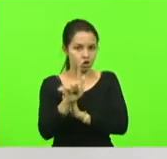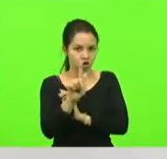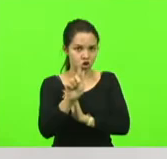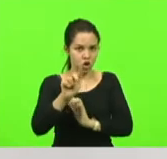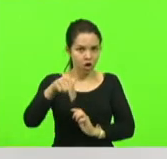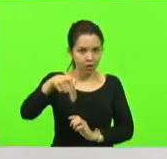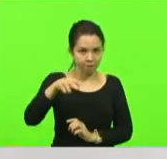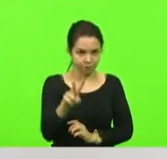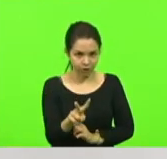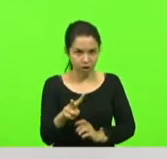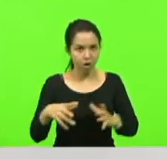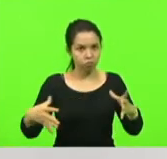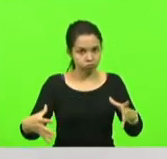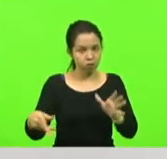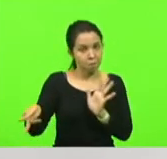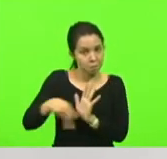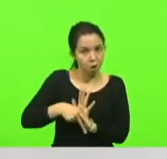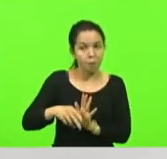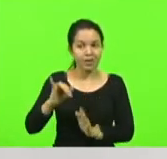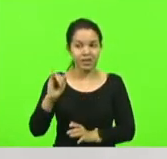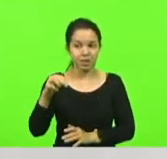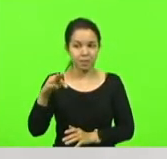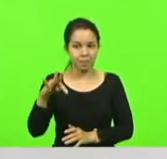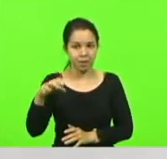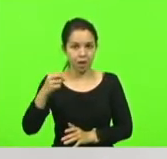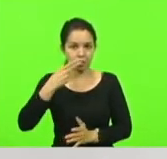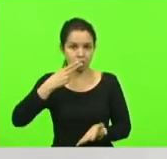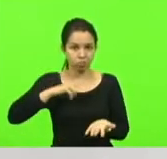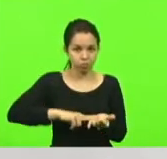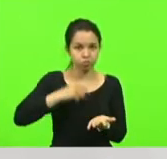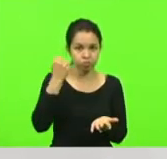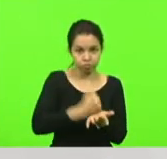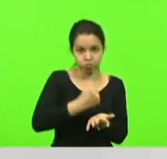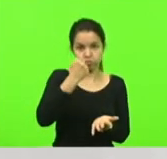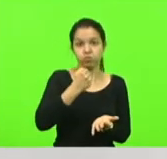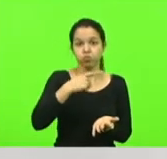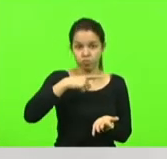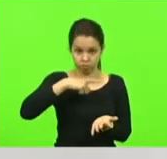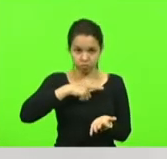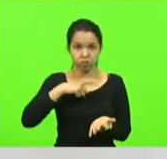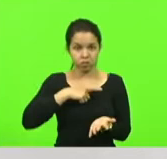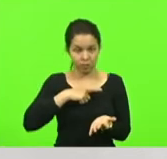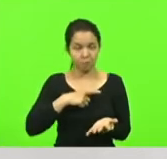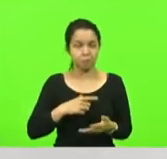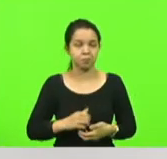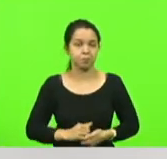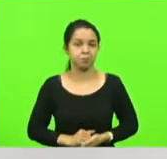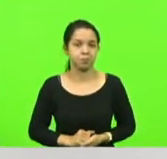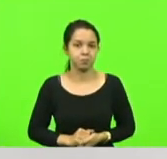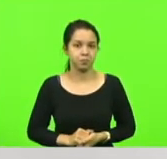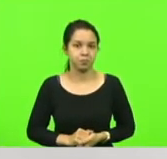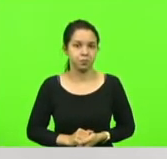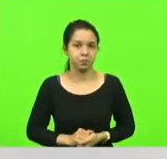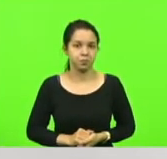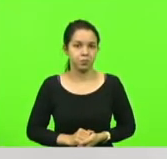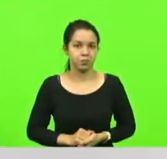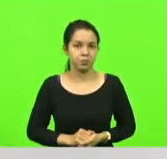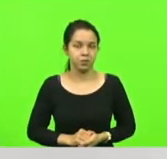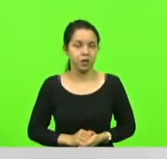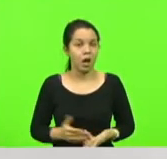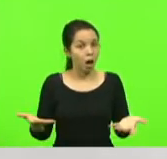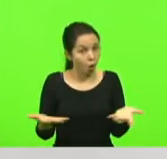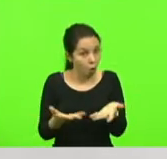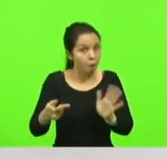autorizadas pelo Inmetro, pelo Instituto Nacional de Metrologia, Qualidade e Tecnologia. Com essa portaria,